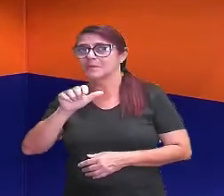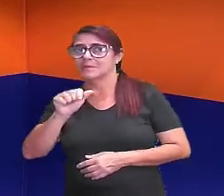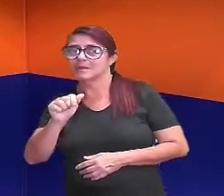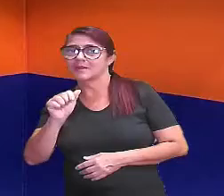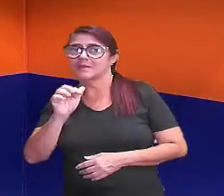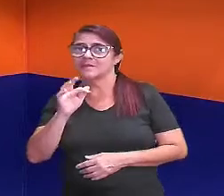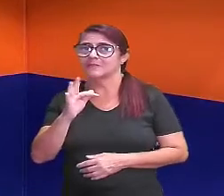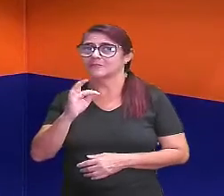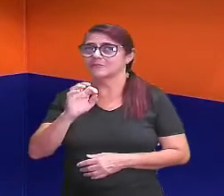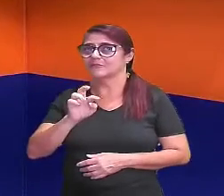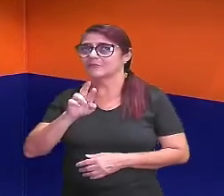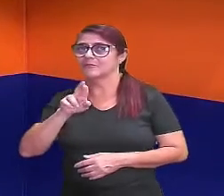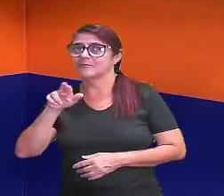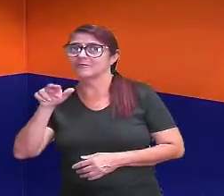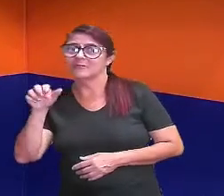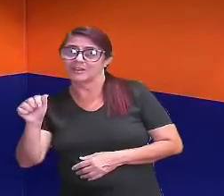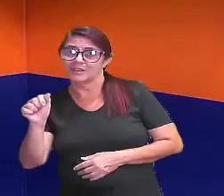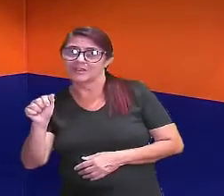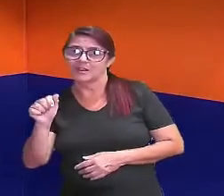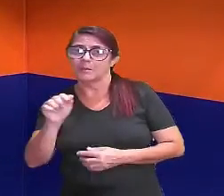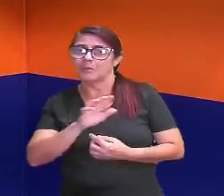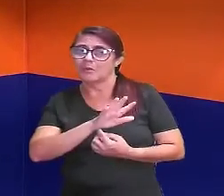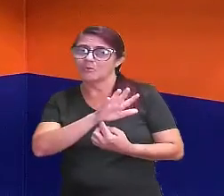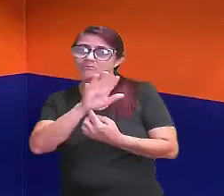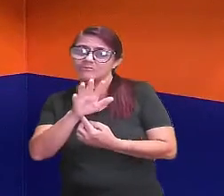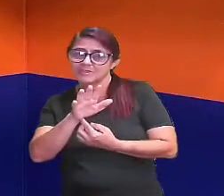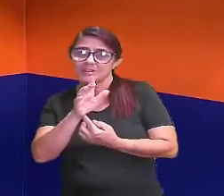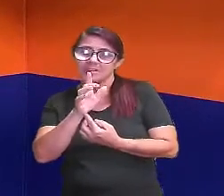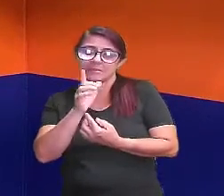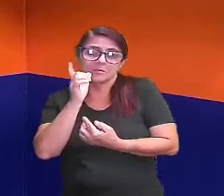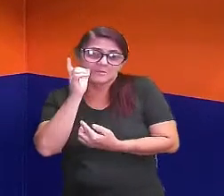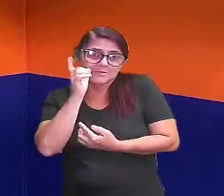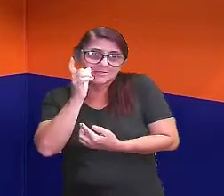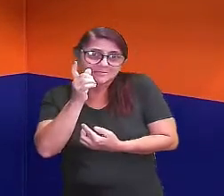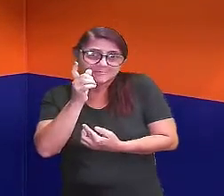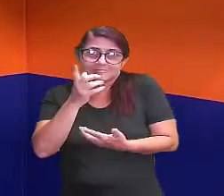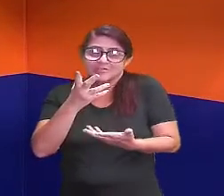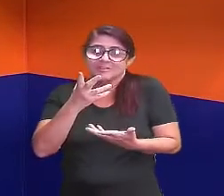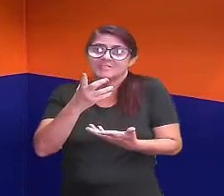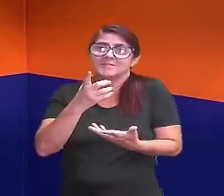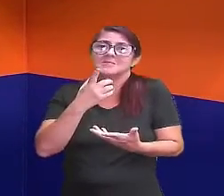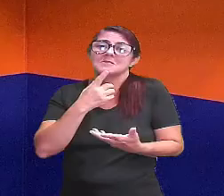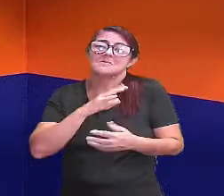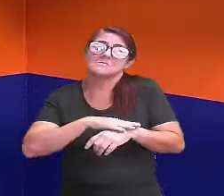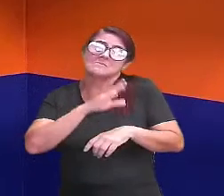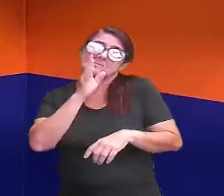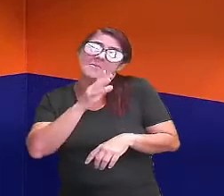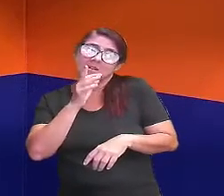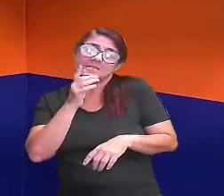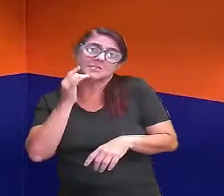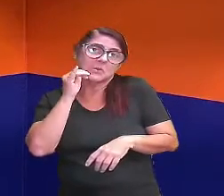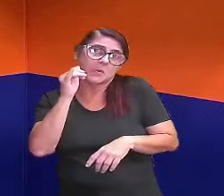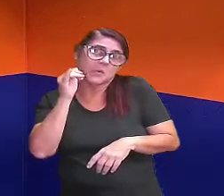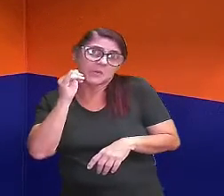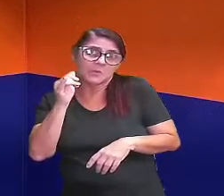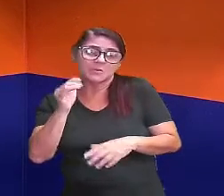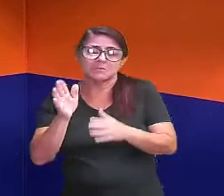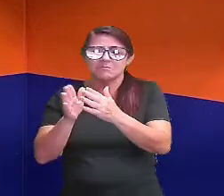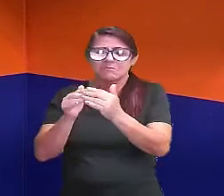Espero ter instigado vocês a escutar mais contos, tá? Peçam à professora, peçam